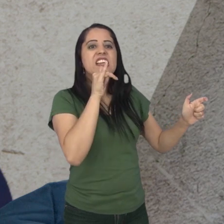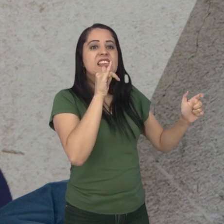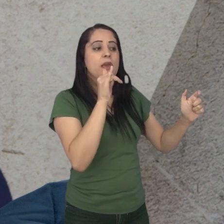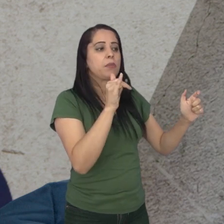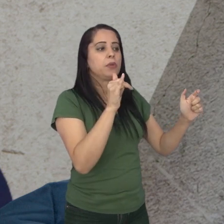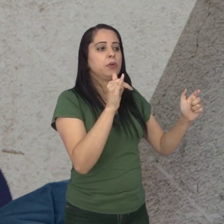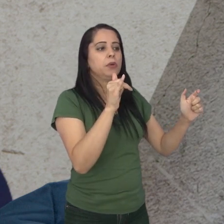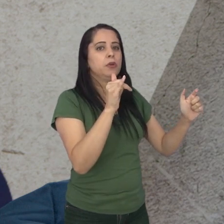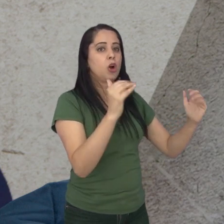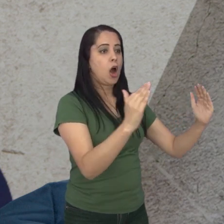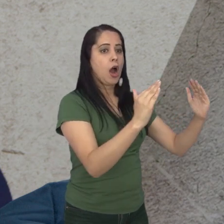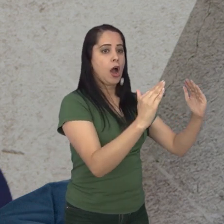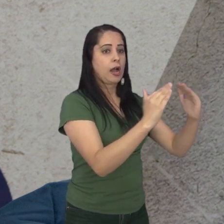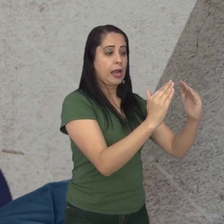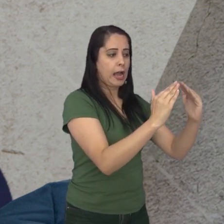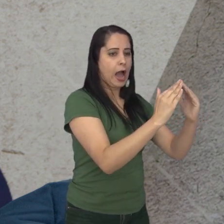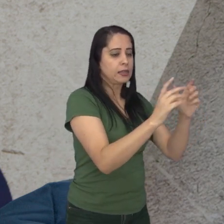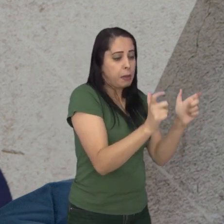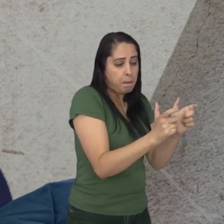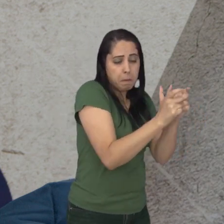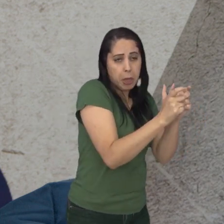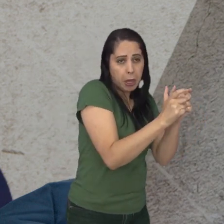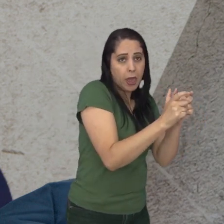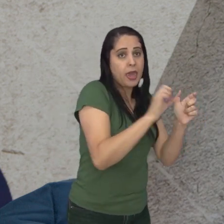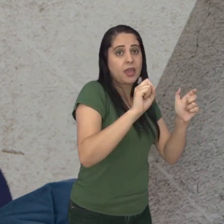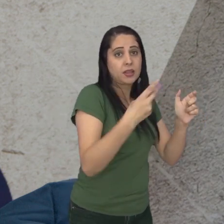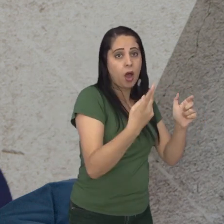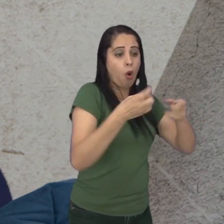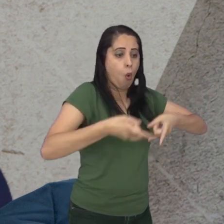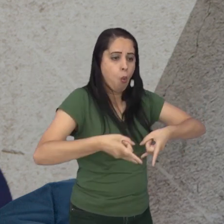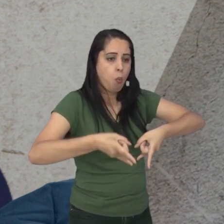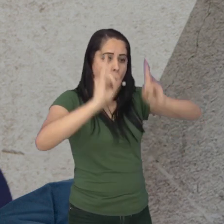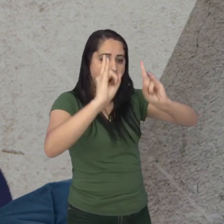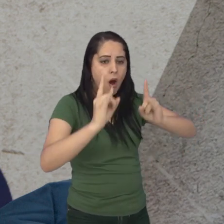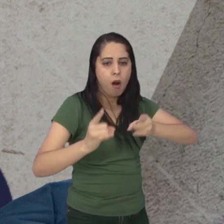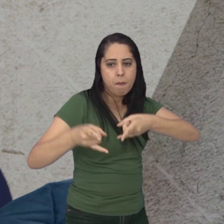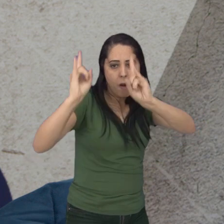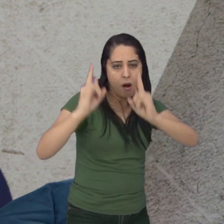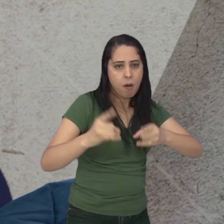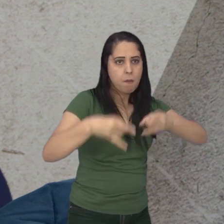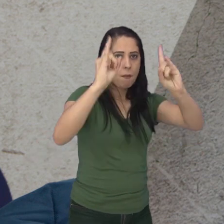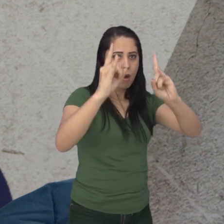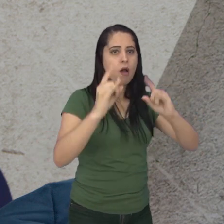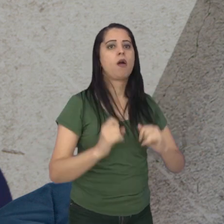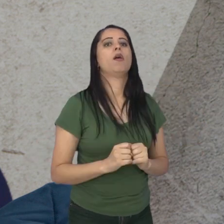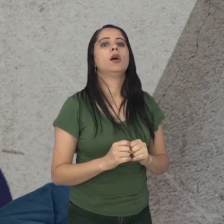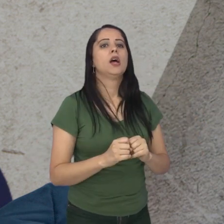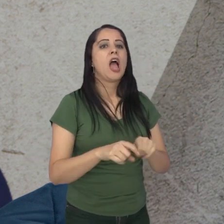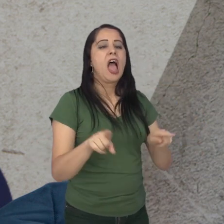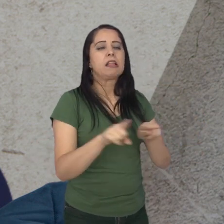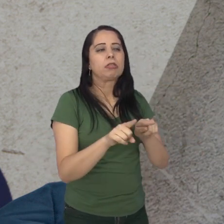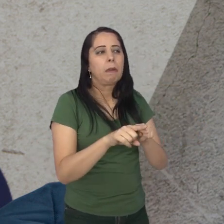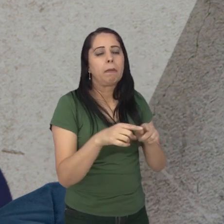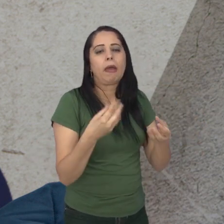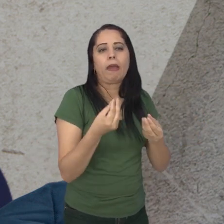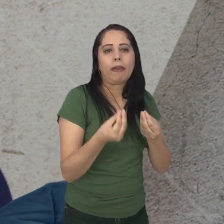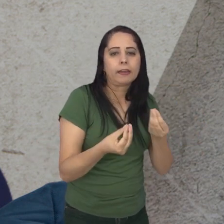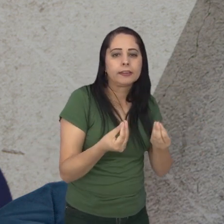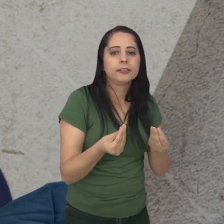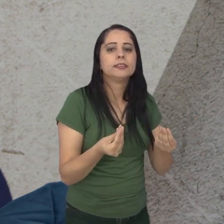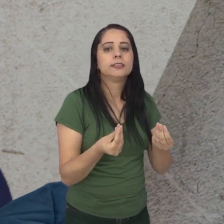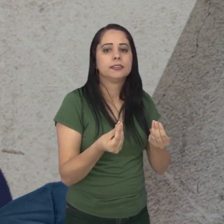pequenas residências, obras de grande porte, como edifícios multifamiliares, né?